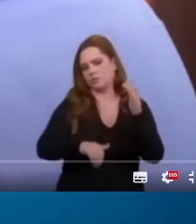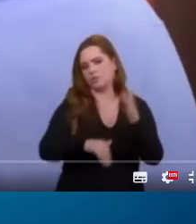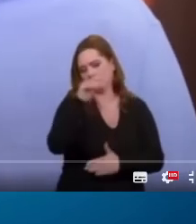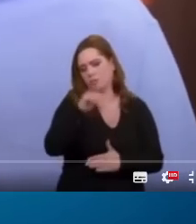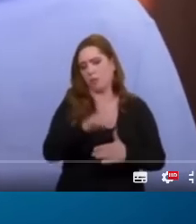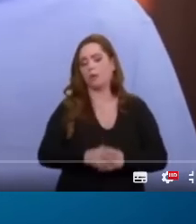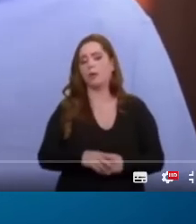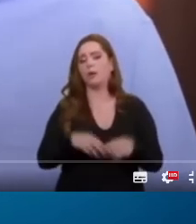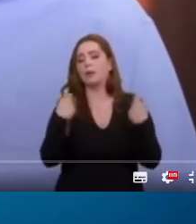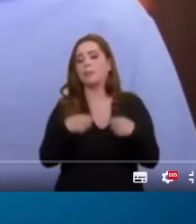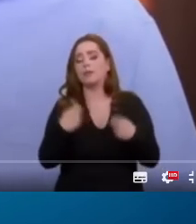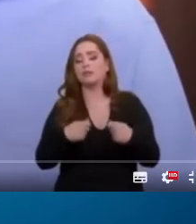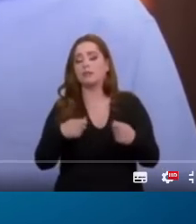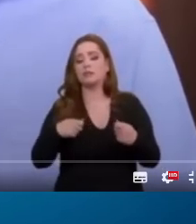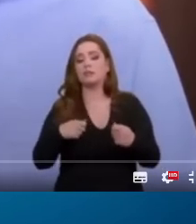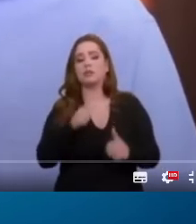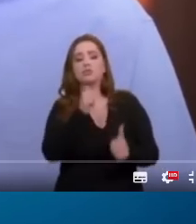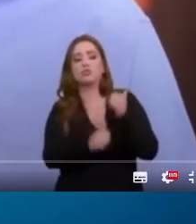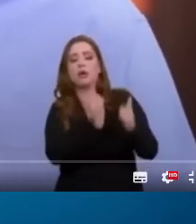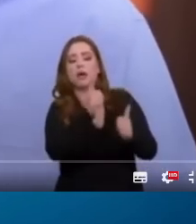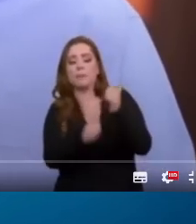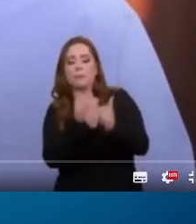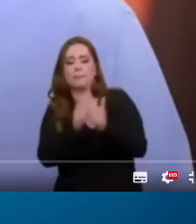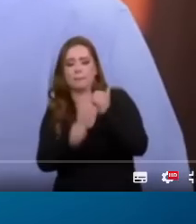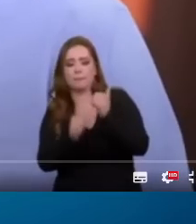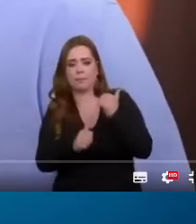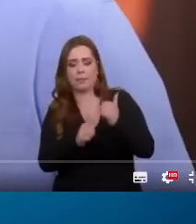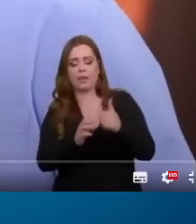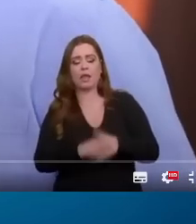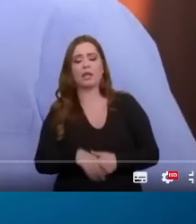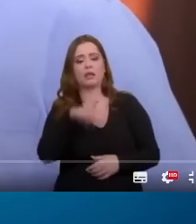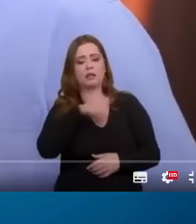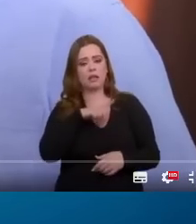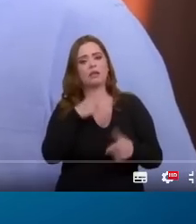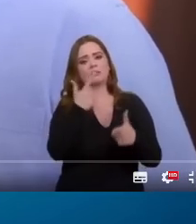tenho um problema na cabeça do Fela. Faz tempo que eu tenho isso.